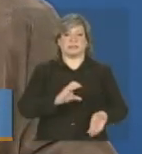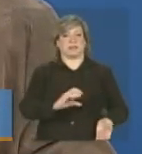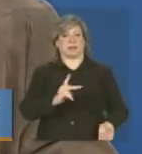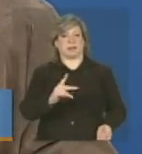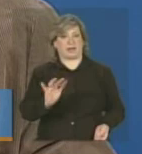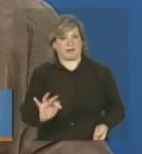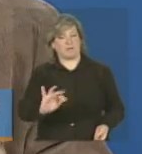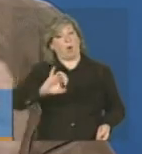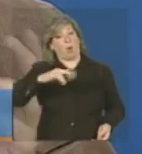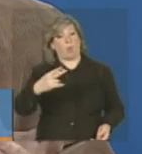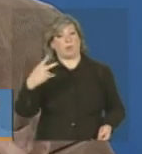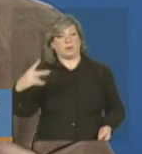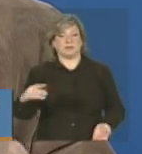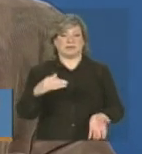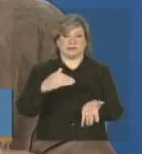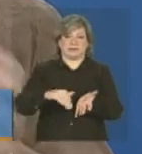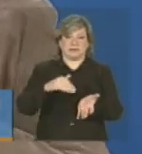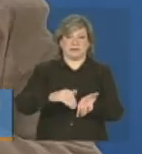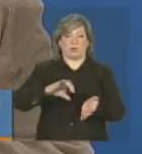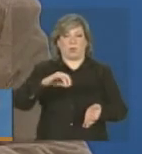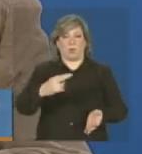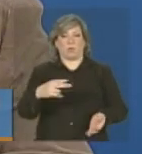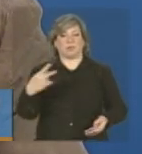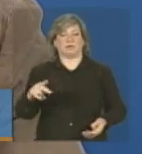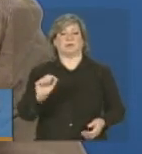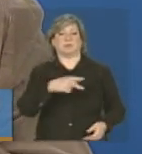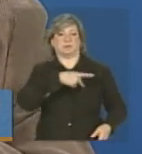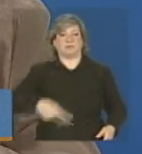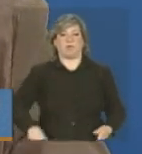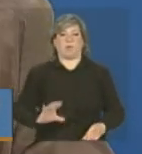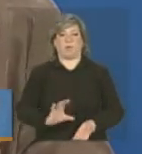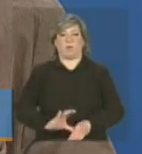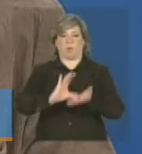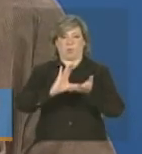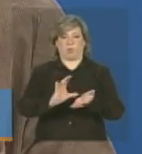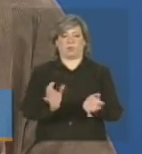do secretário, no caso da secretaria, ou do presidente do conselho,